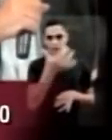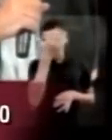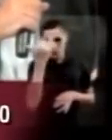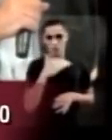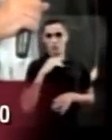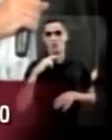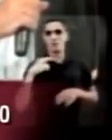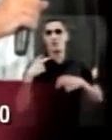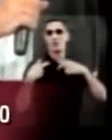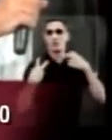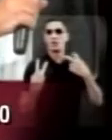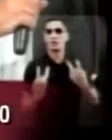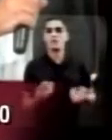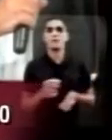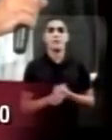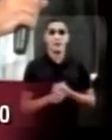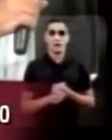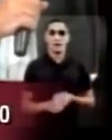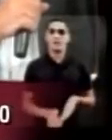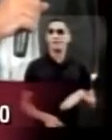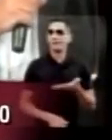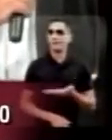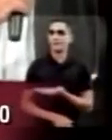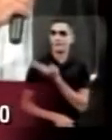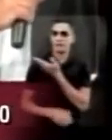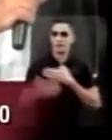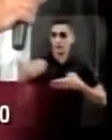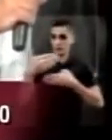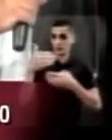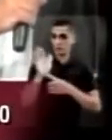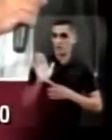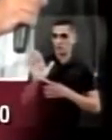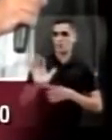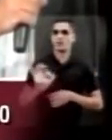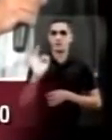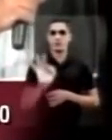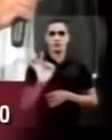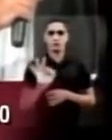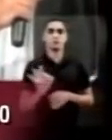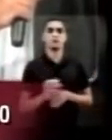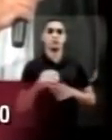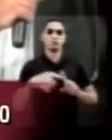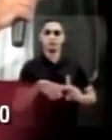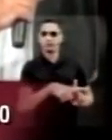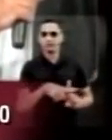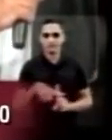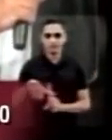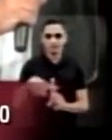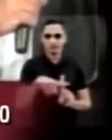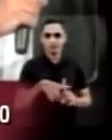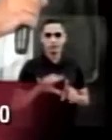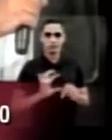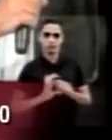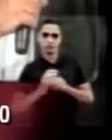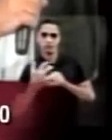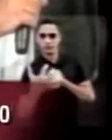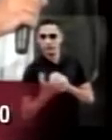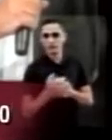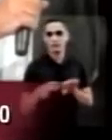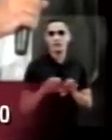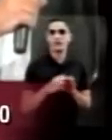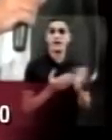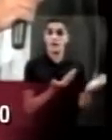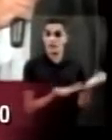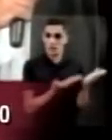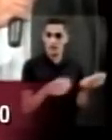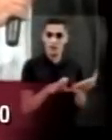No próximo slide, nós vamos mostrar o percentual de positividade de casos leves e graves de